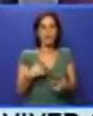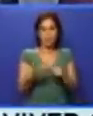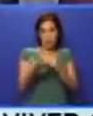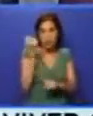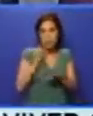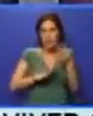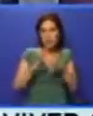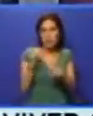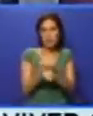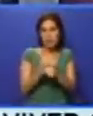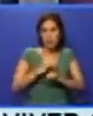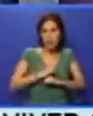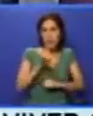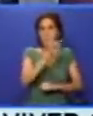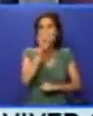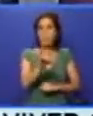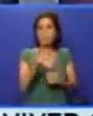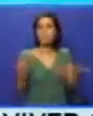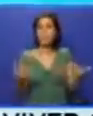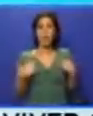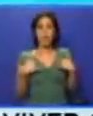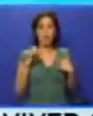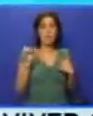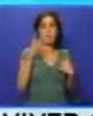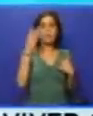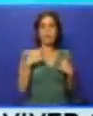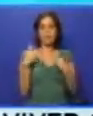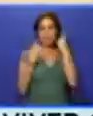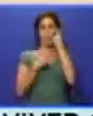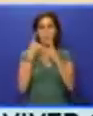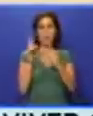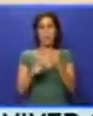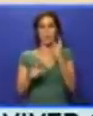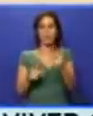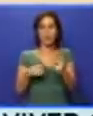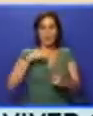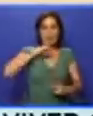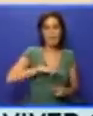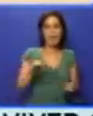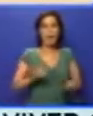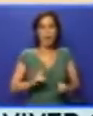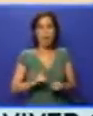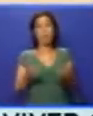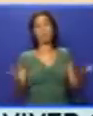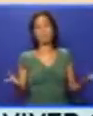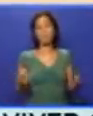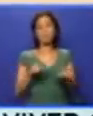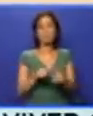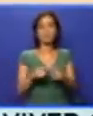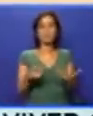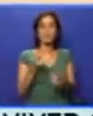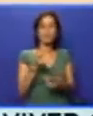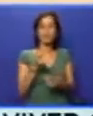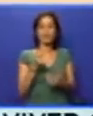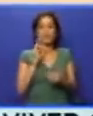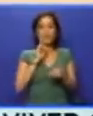conseguir desempenhar as nossas funções. Portanto, somos nós os primeiros a pensar duas vezes se vamos ser capazes. Portanto, logo aí é um